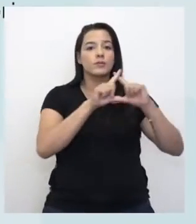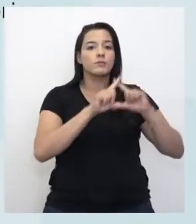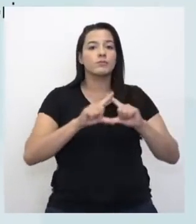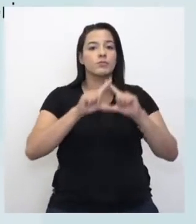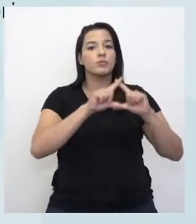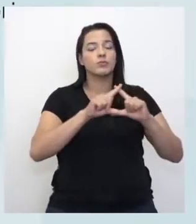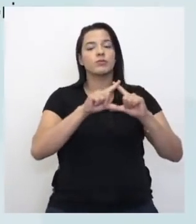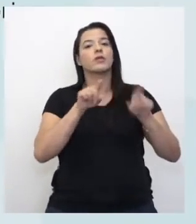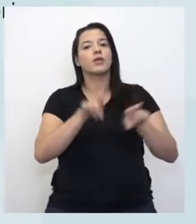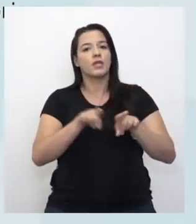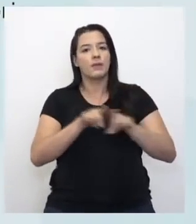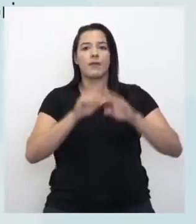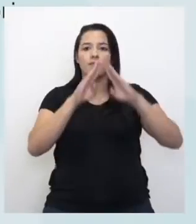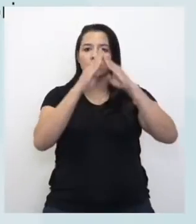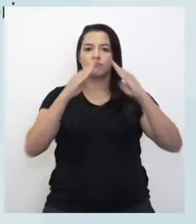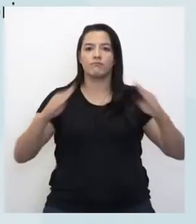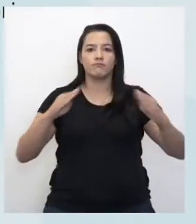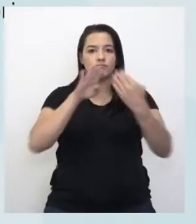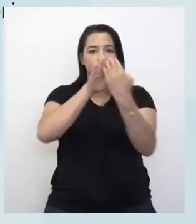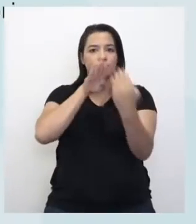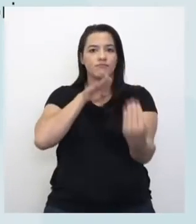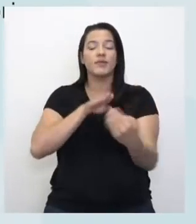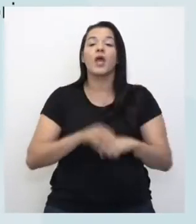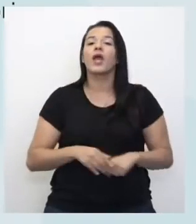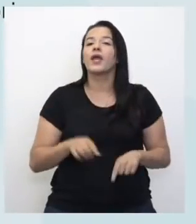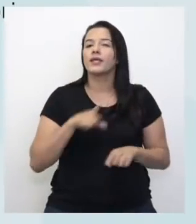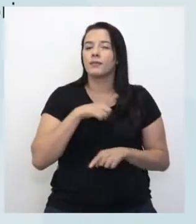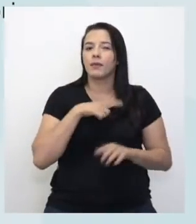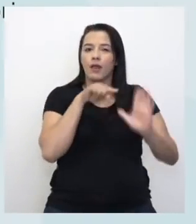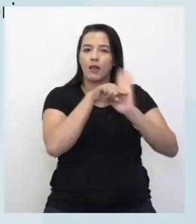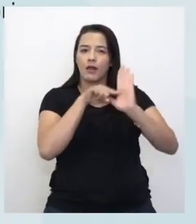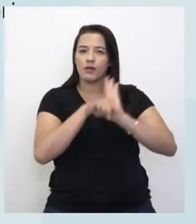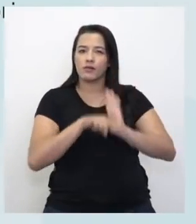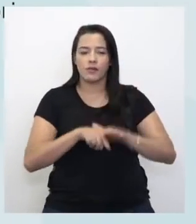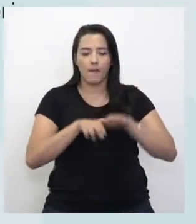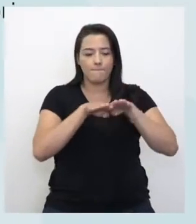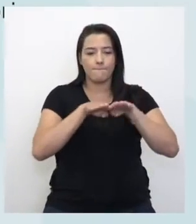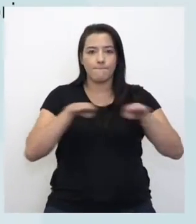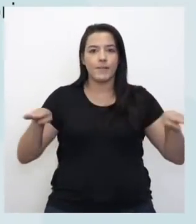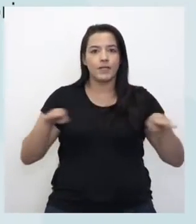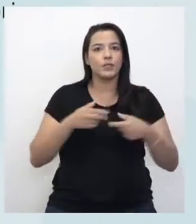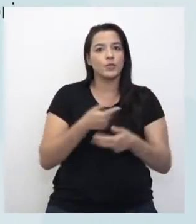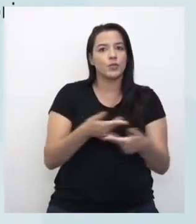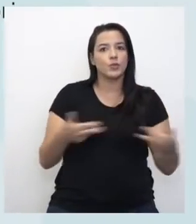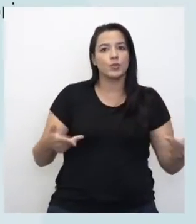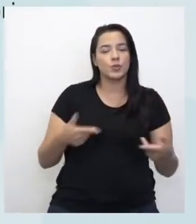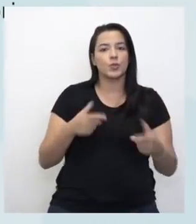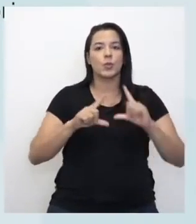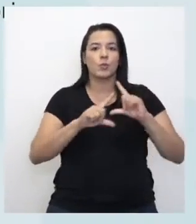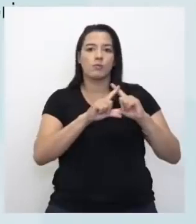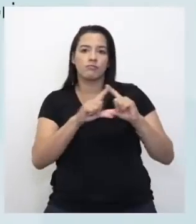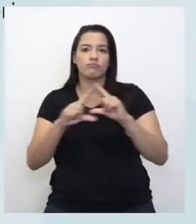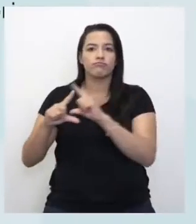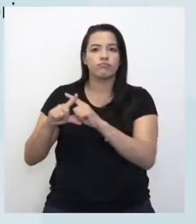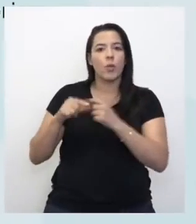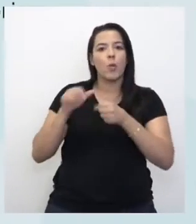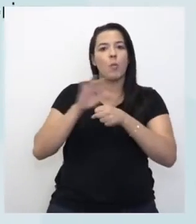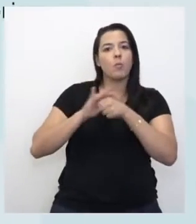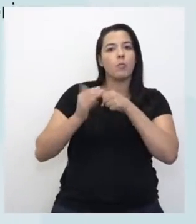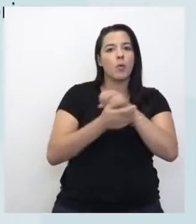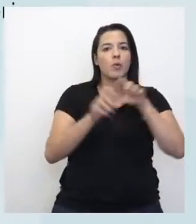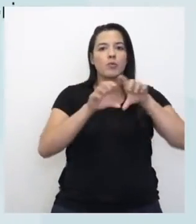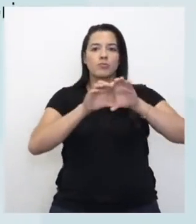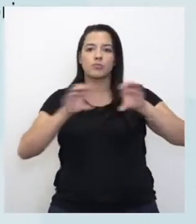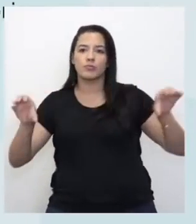e pirâmides. Analisar diferentes planificações de pirâmide, prisma, cone